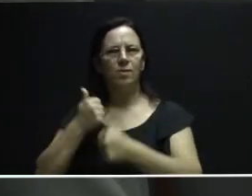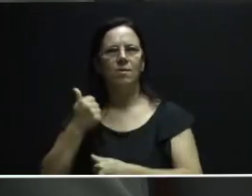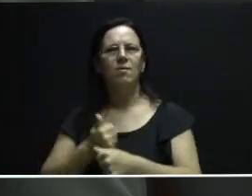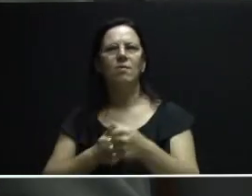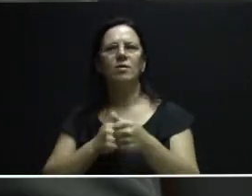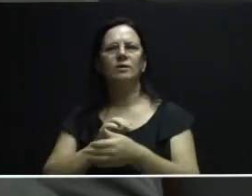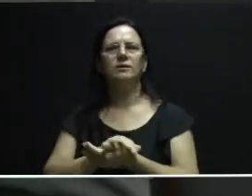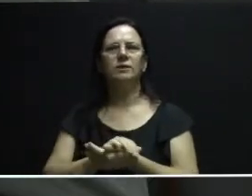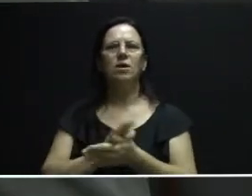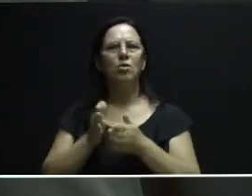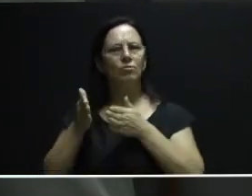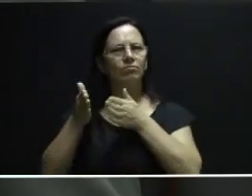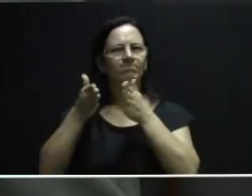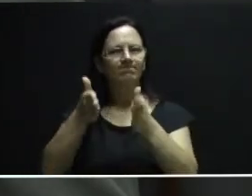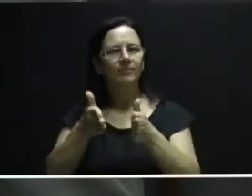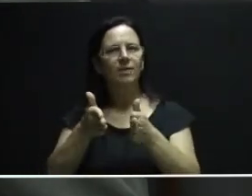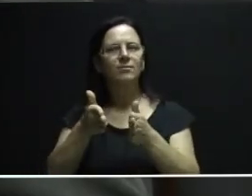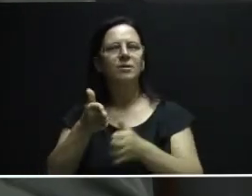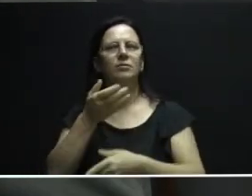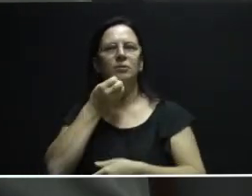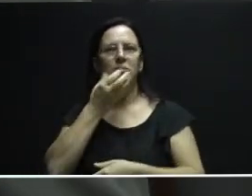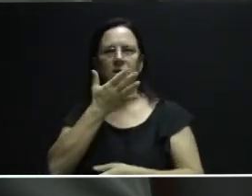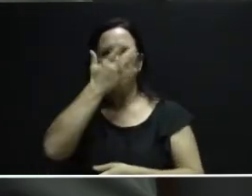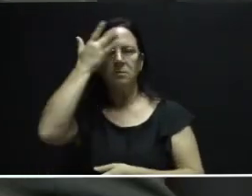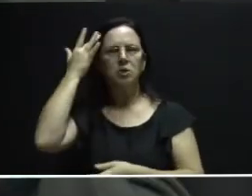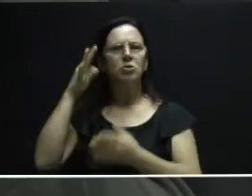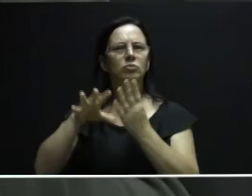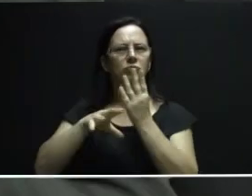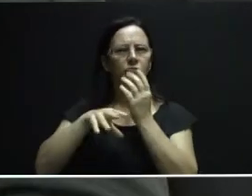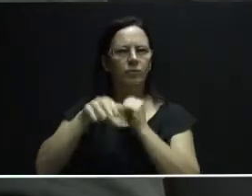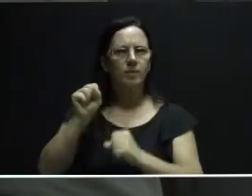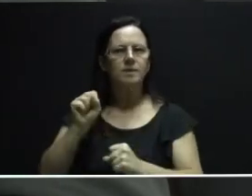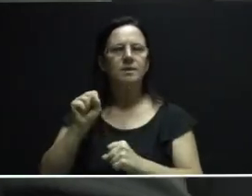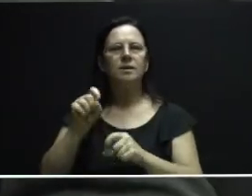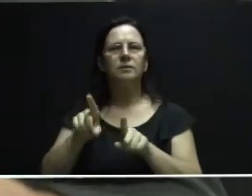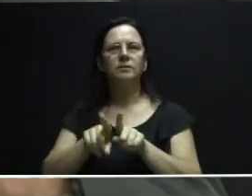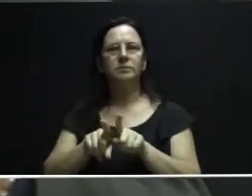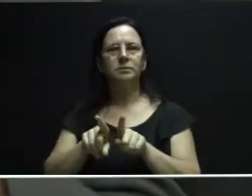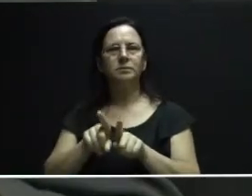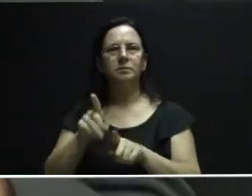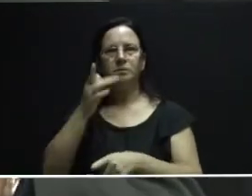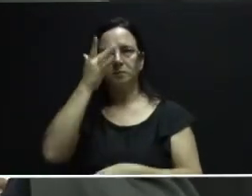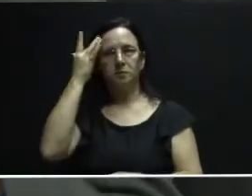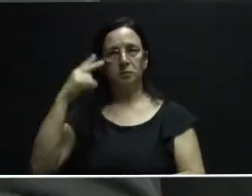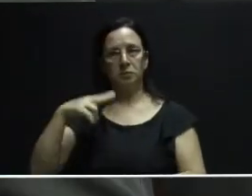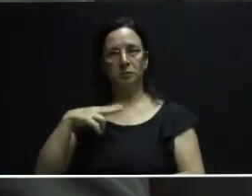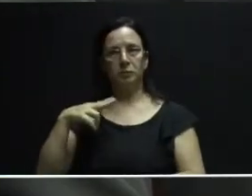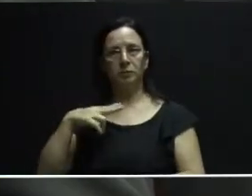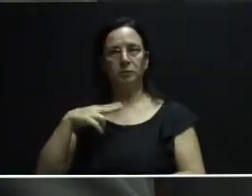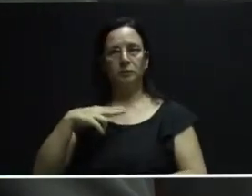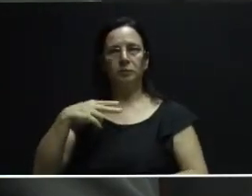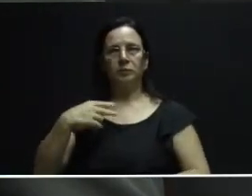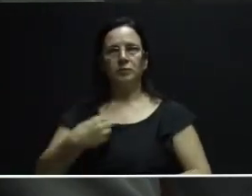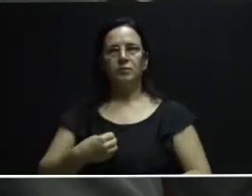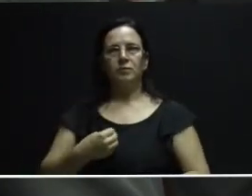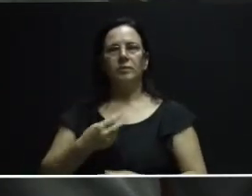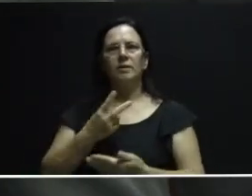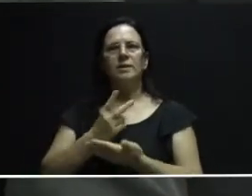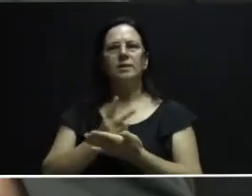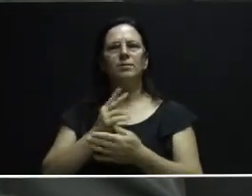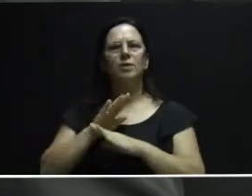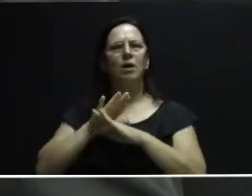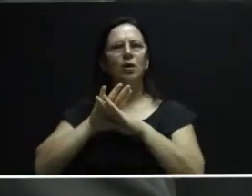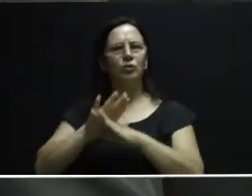incentivando ao caminho do bem, a pessoas que se formarão para questões pessoais em que se trarão sempre